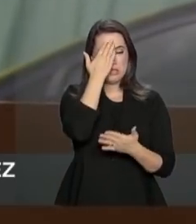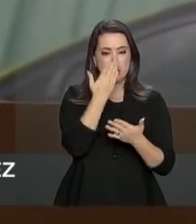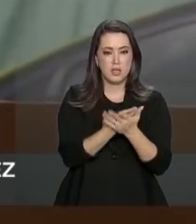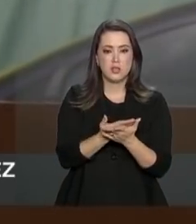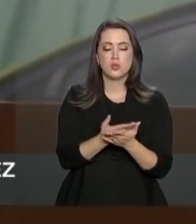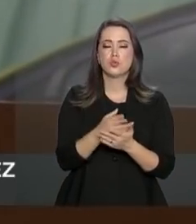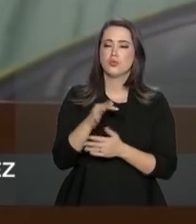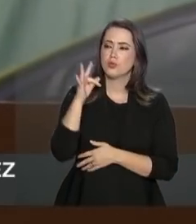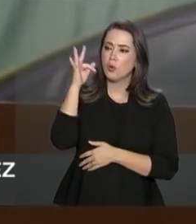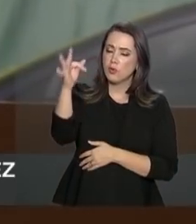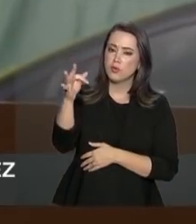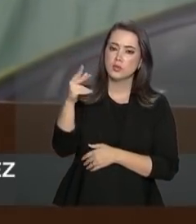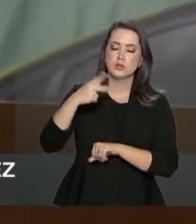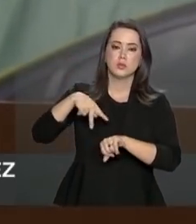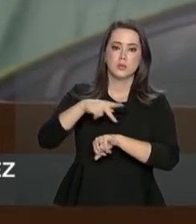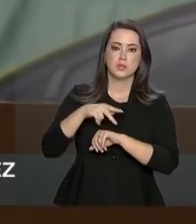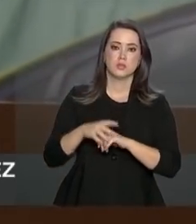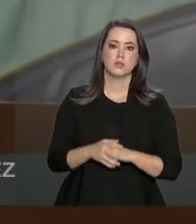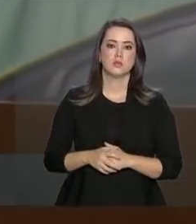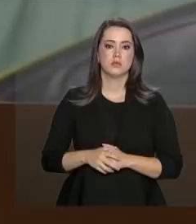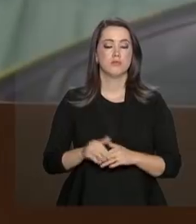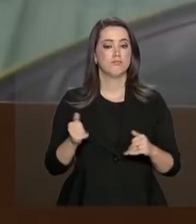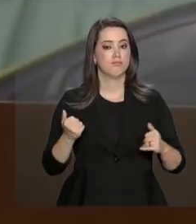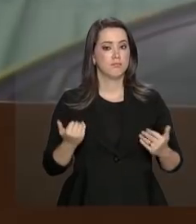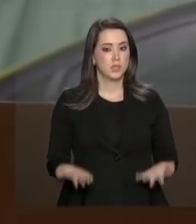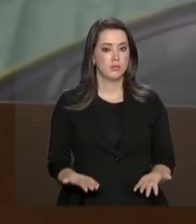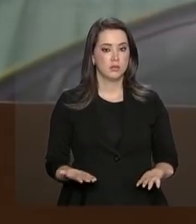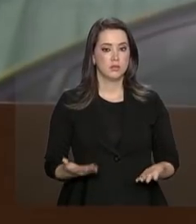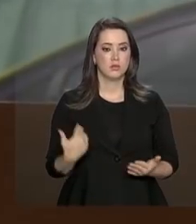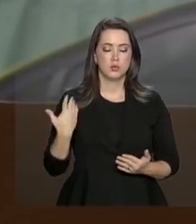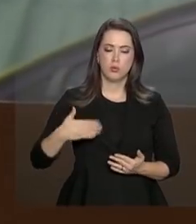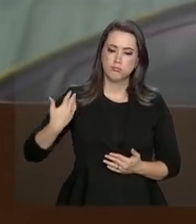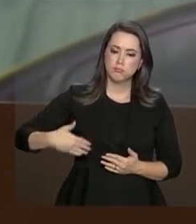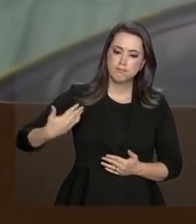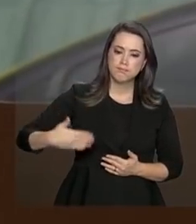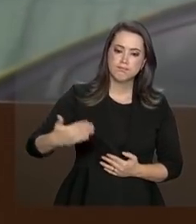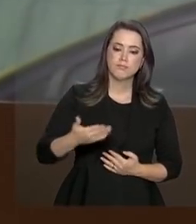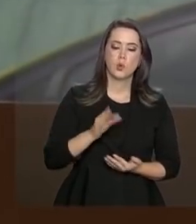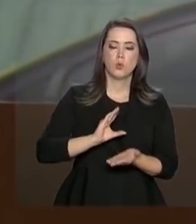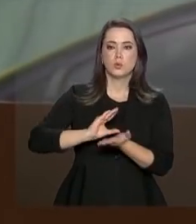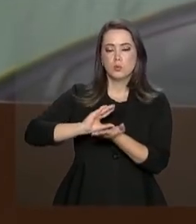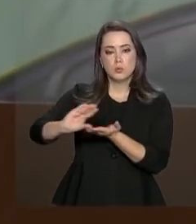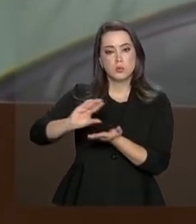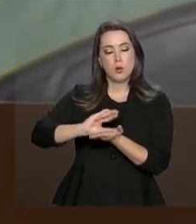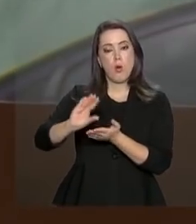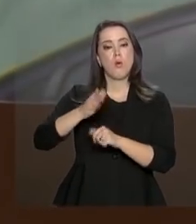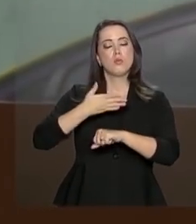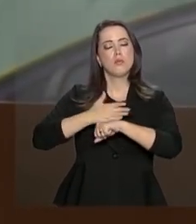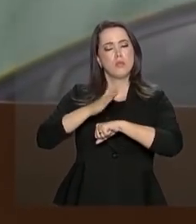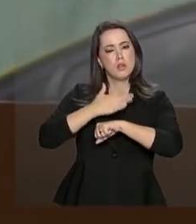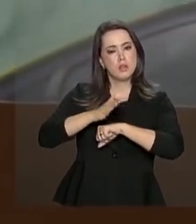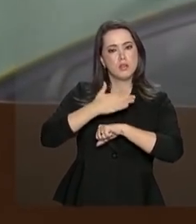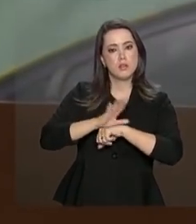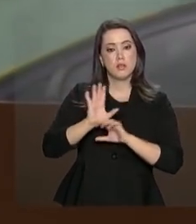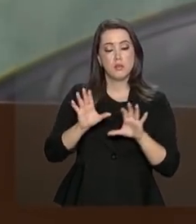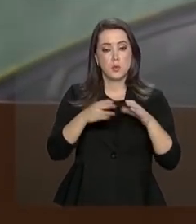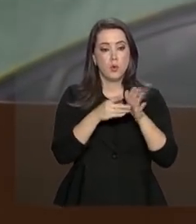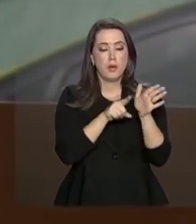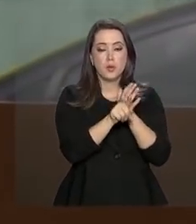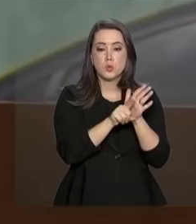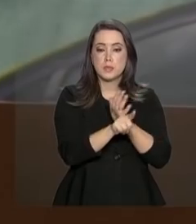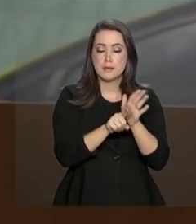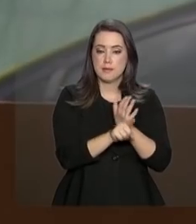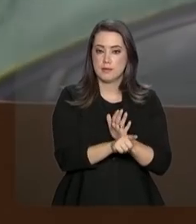apostam no futuro deste país por isso continuaremos a investir na capacitação dos centros de